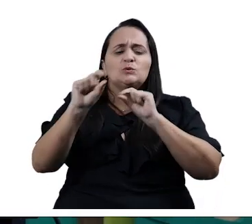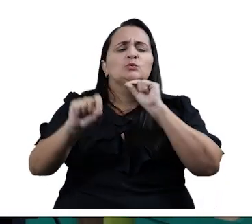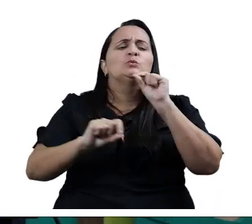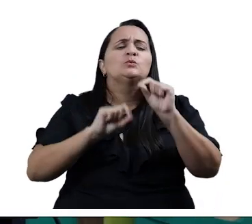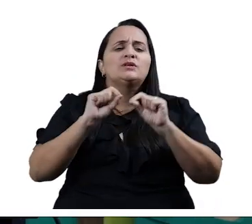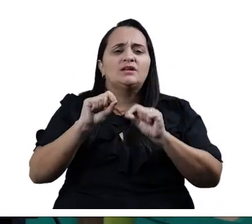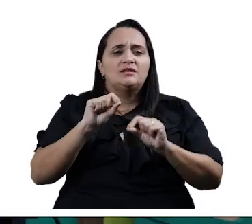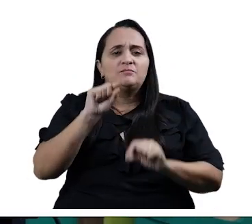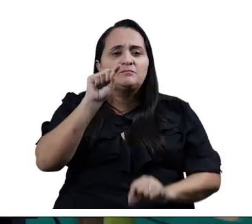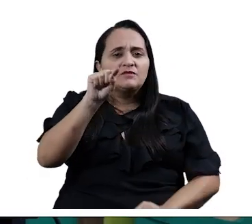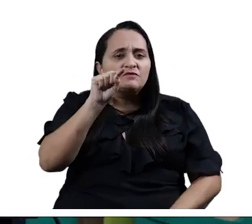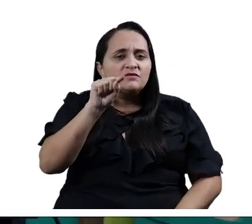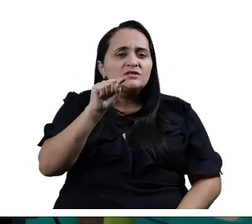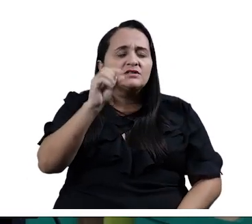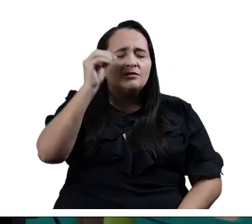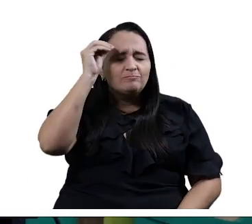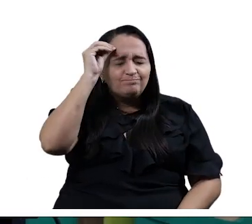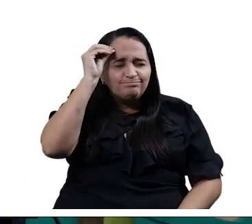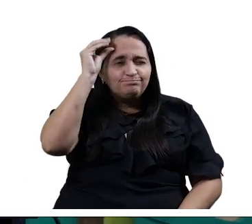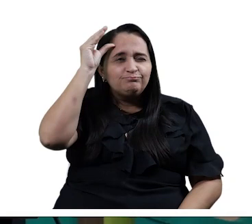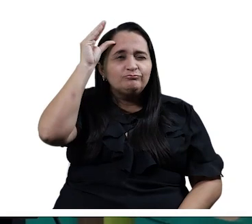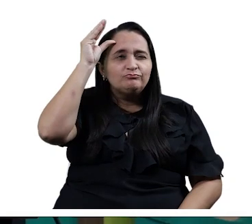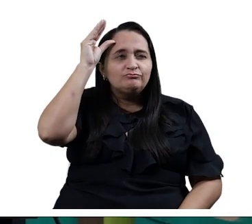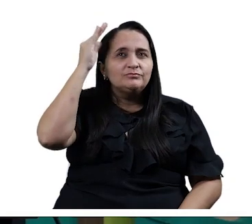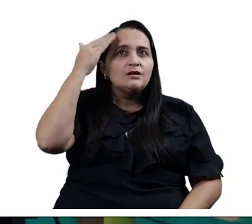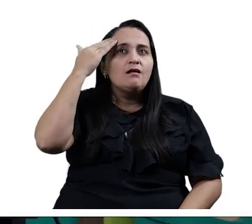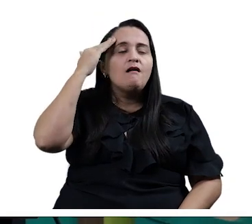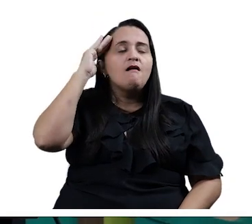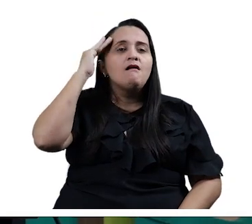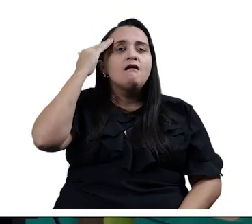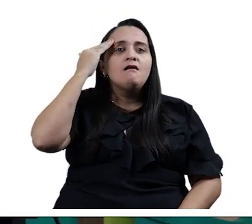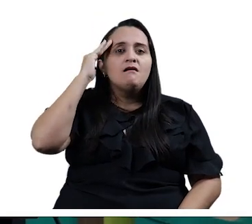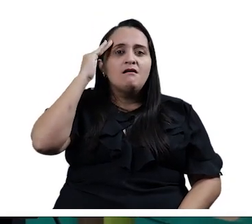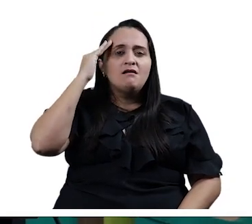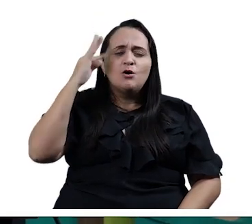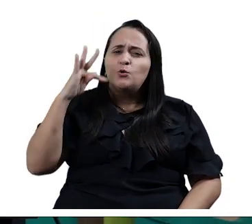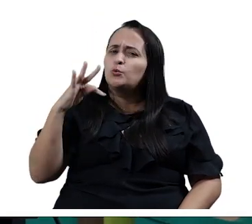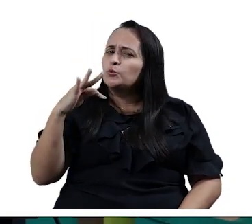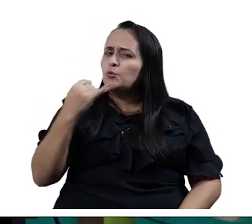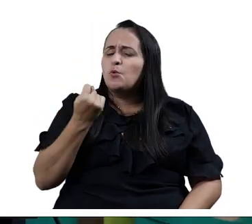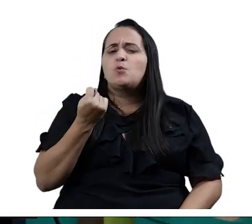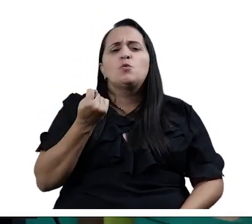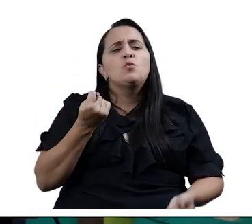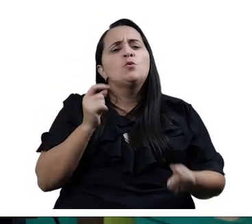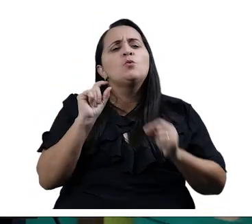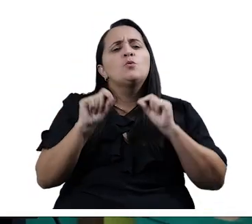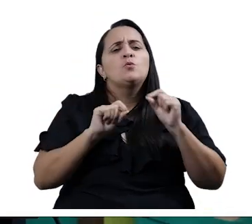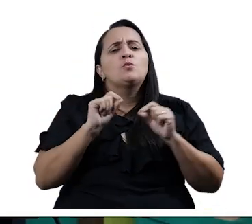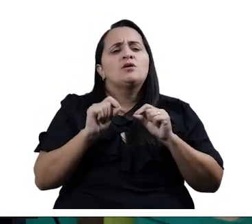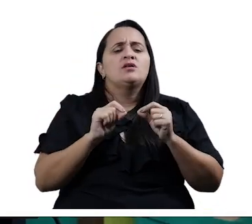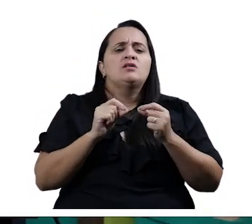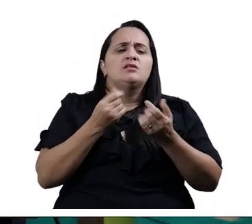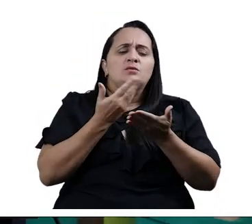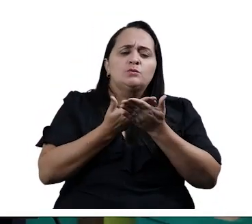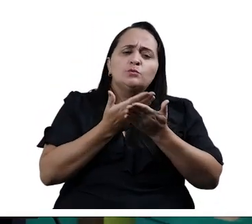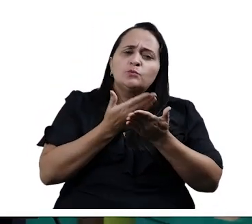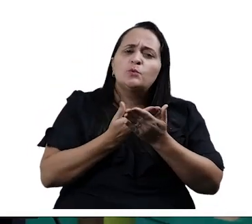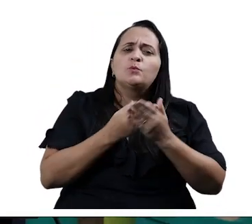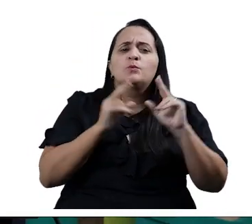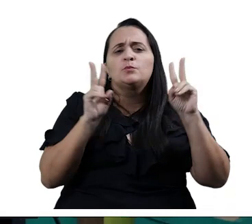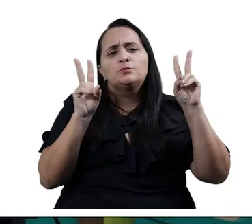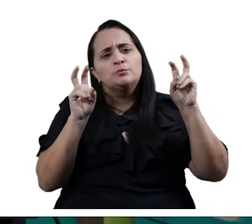ter conhecimento de como todo esse material que a gente construiu juntos aí na sua